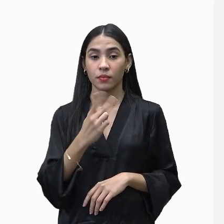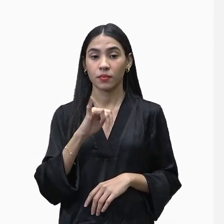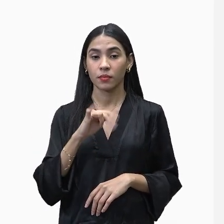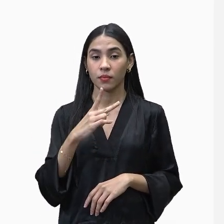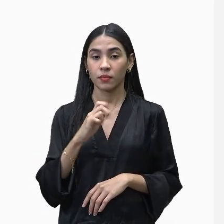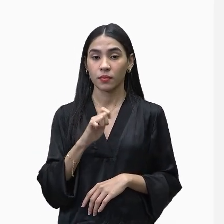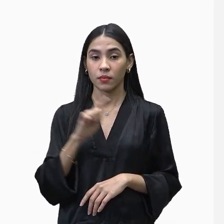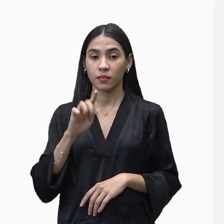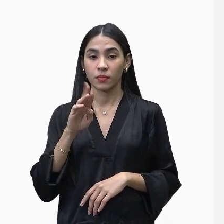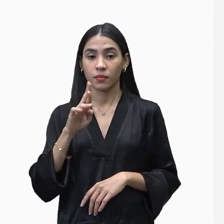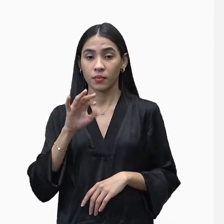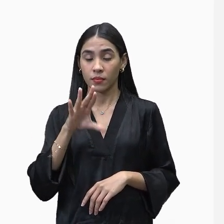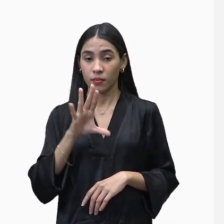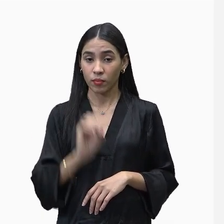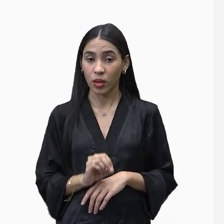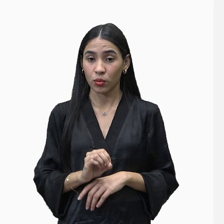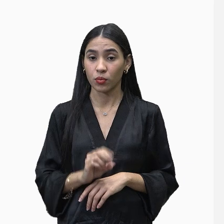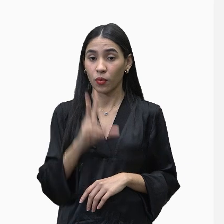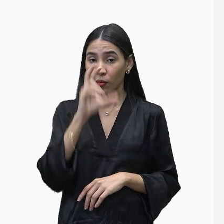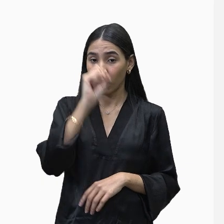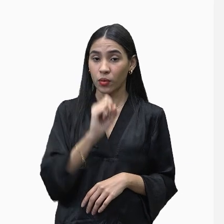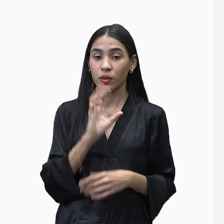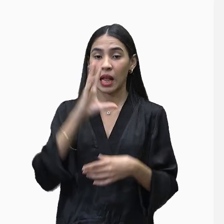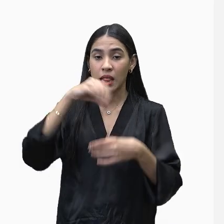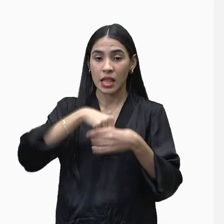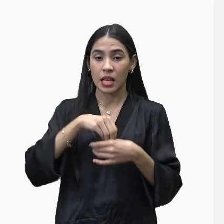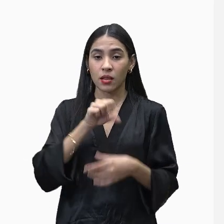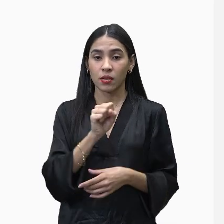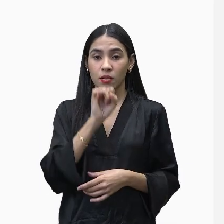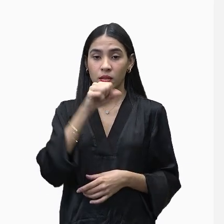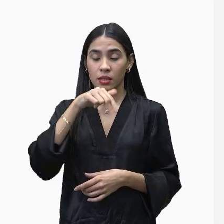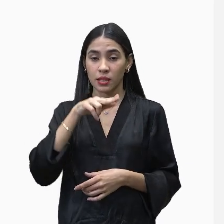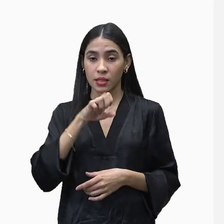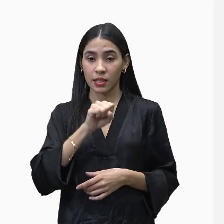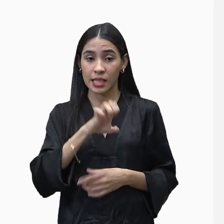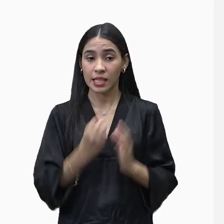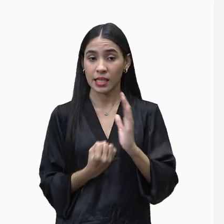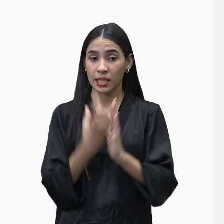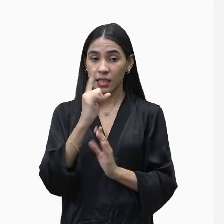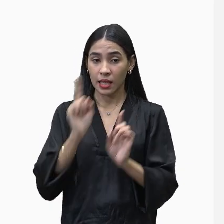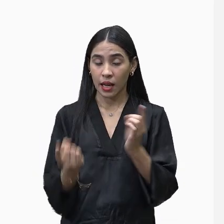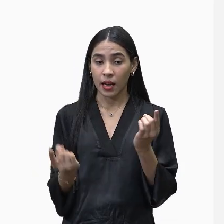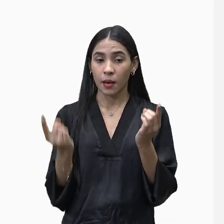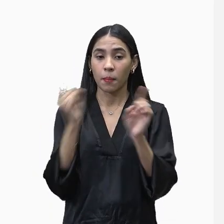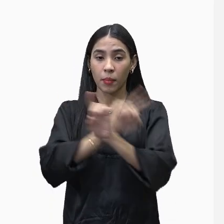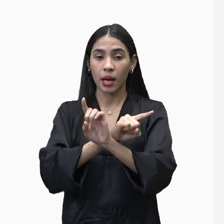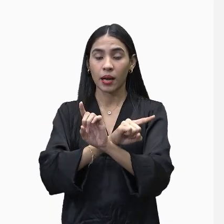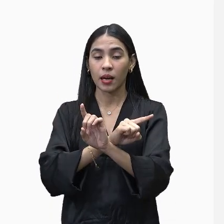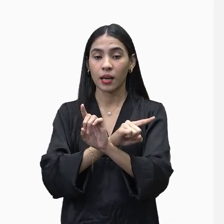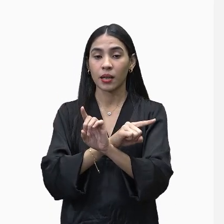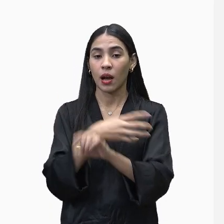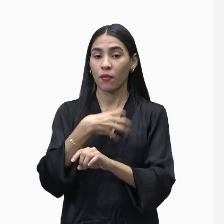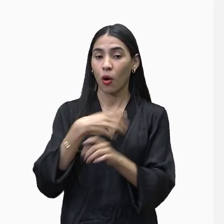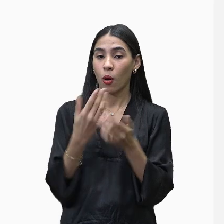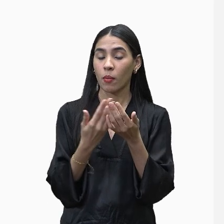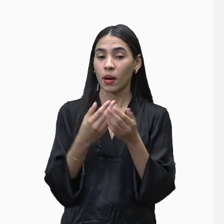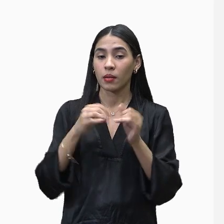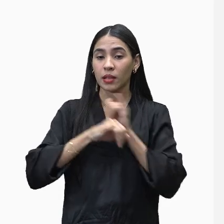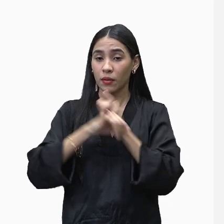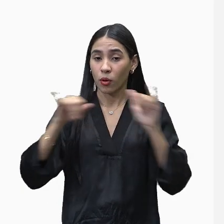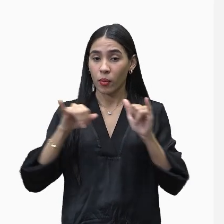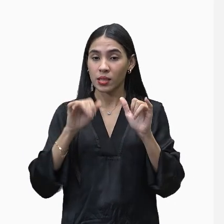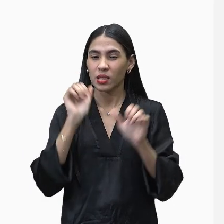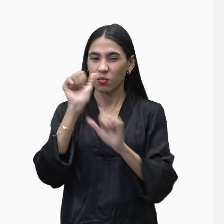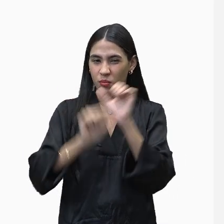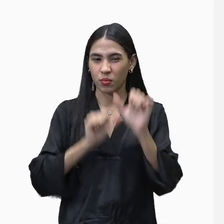hipérbato excessivo, a síntese cria uma inversão de tal forma intensa que o sentido da mensagem fica